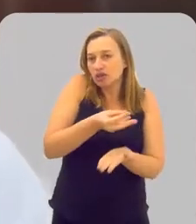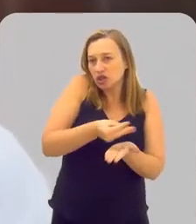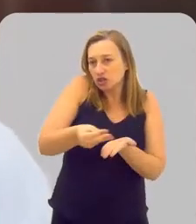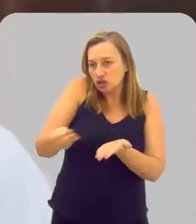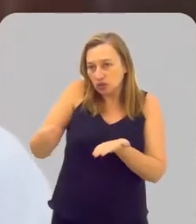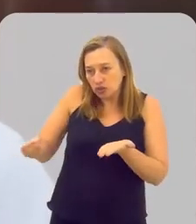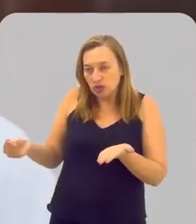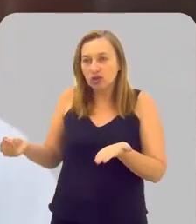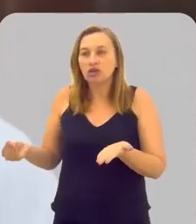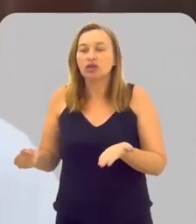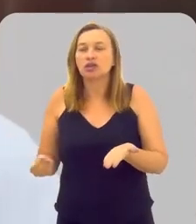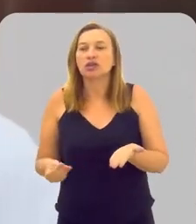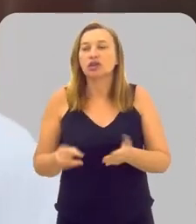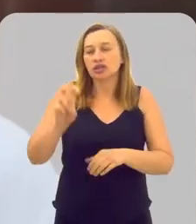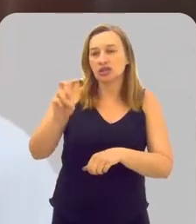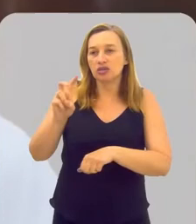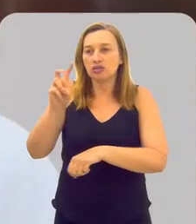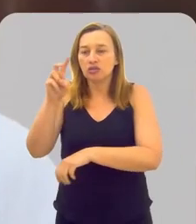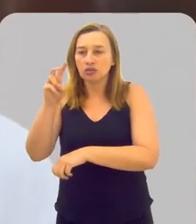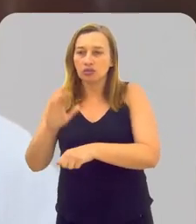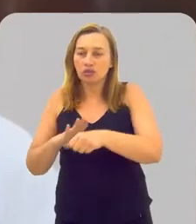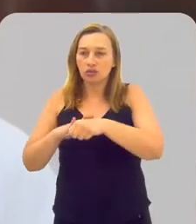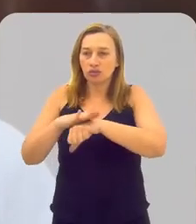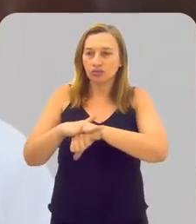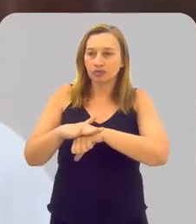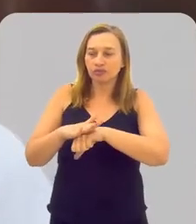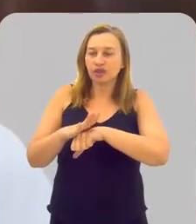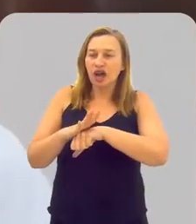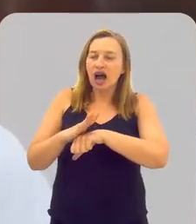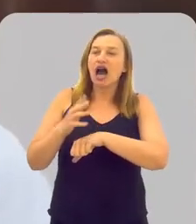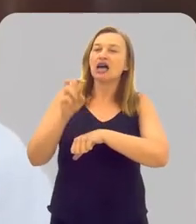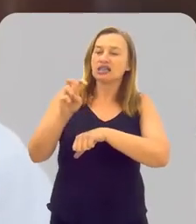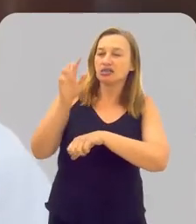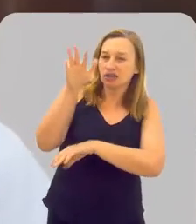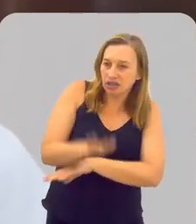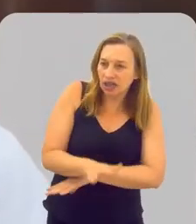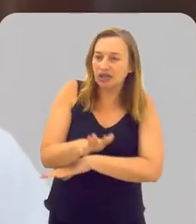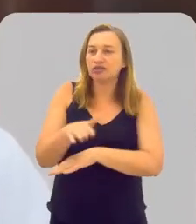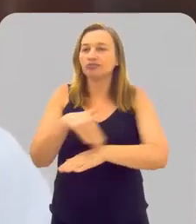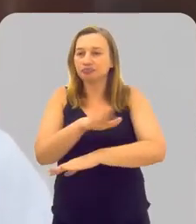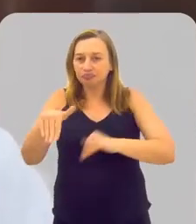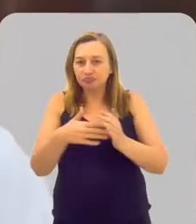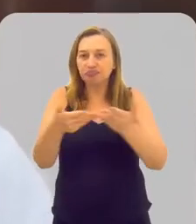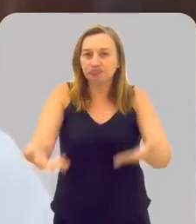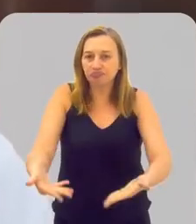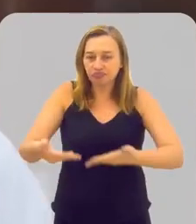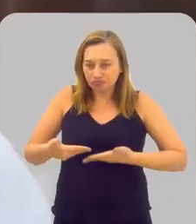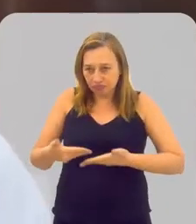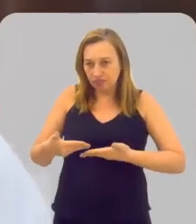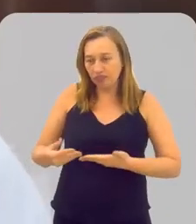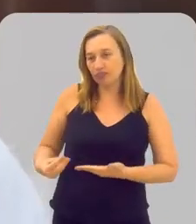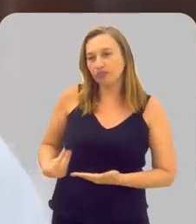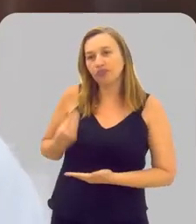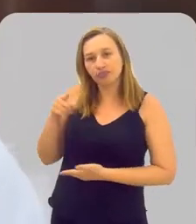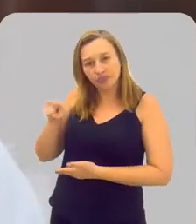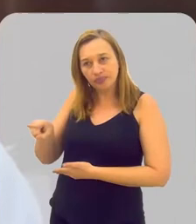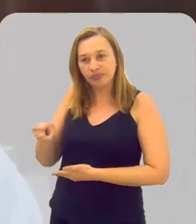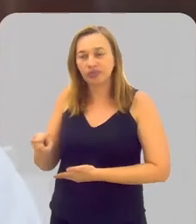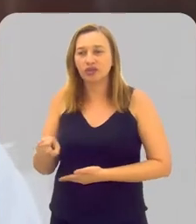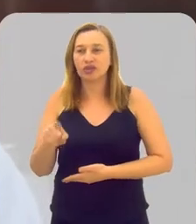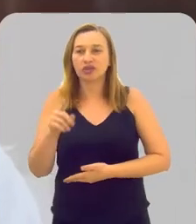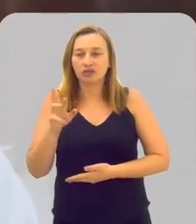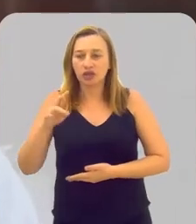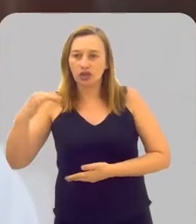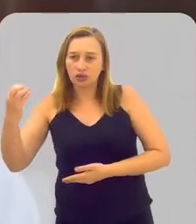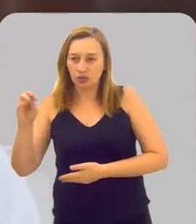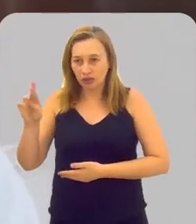bem especificamente à distribuição. Vai ser às 5 horas da tarde no nosso stand. E aí fica todo mundo convidado a participar lá e estar